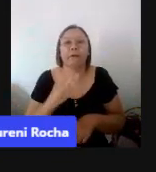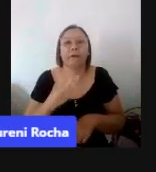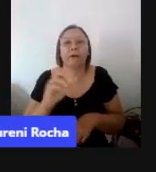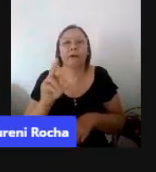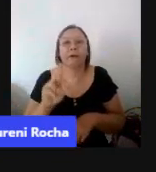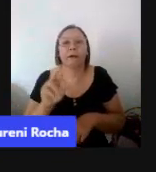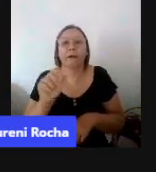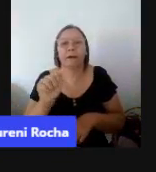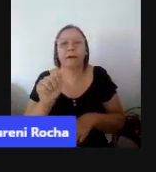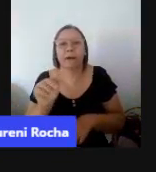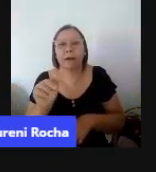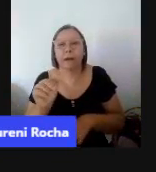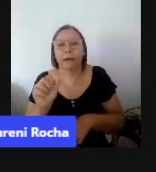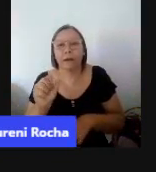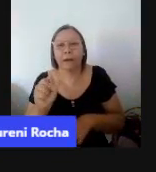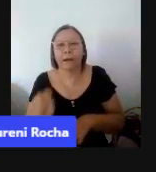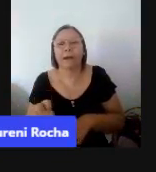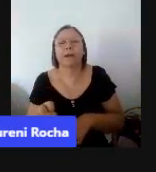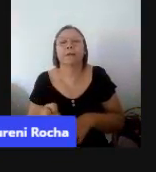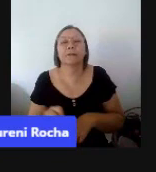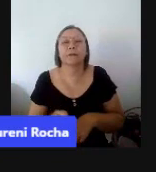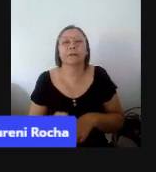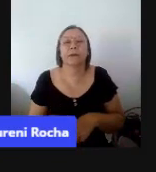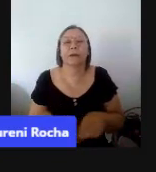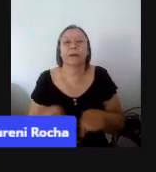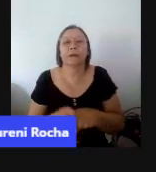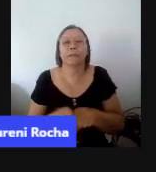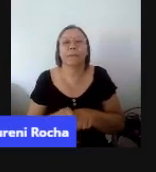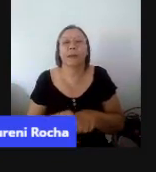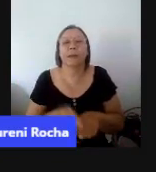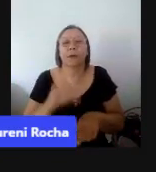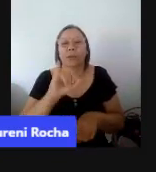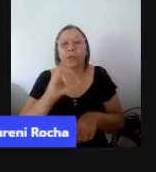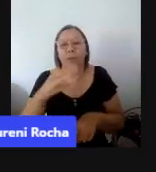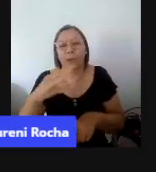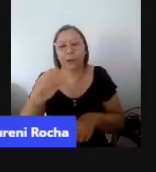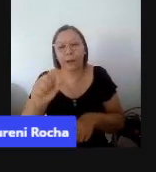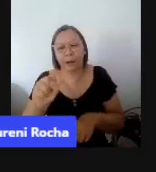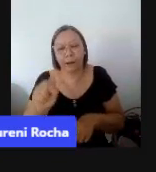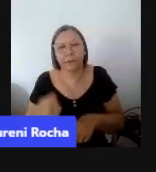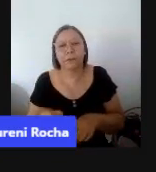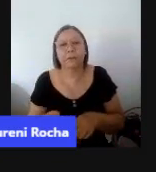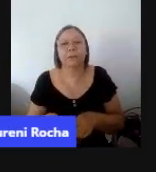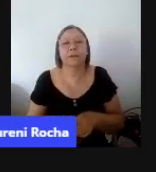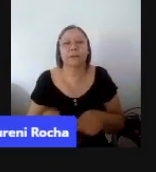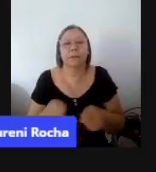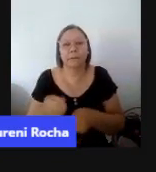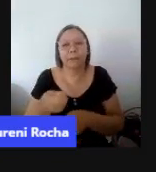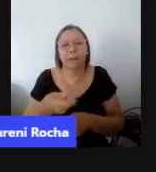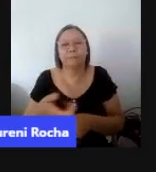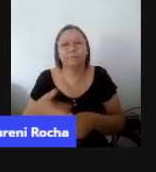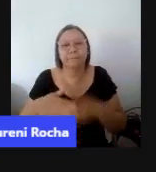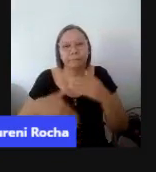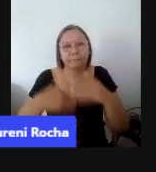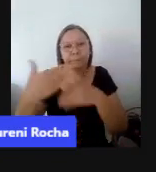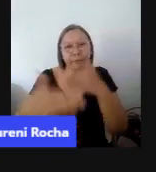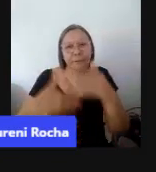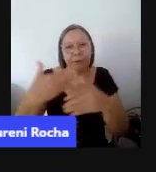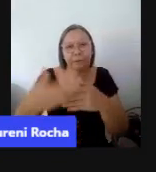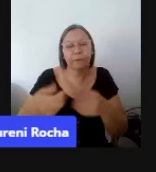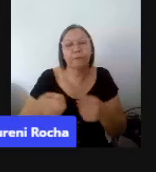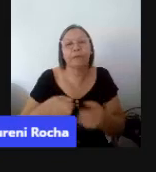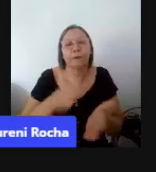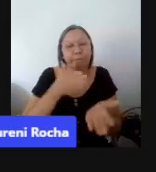e a gente do ICAS, como parceiro da Planurb aí para desenvolver ações. Acho que é isso o principal.